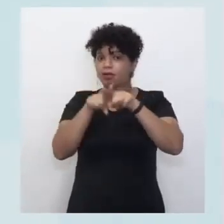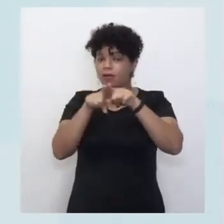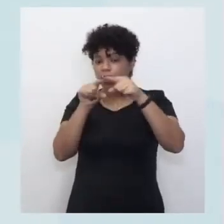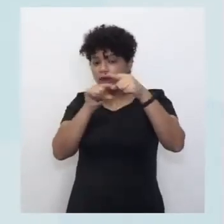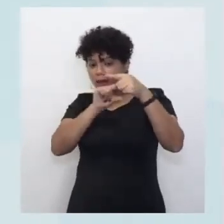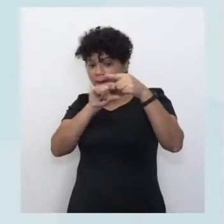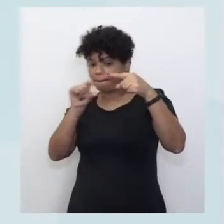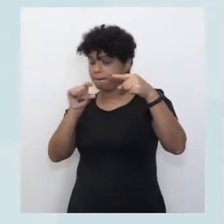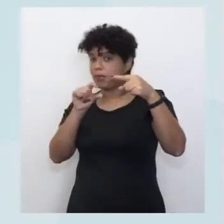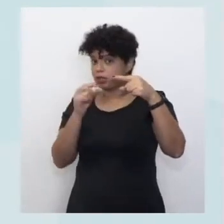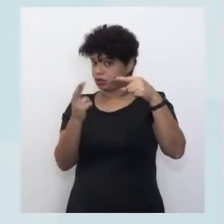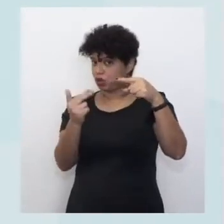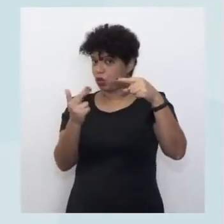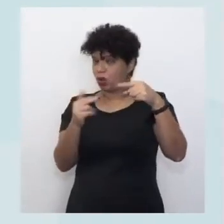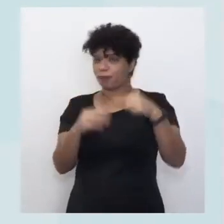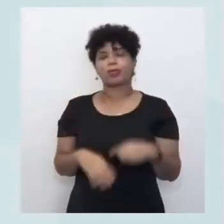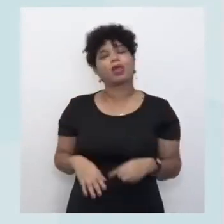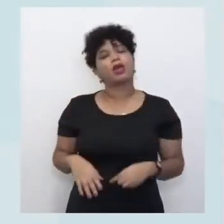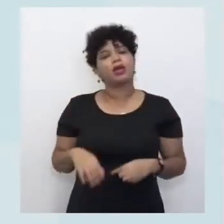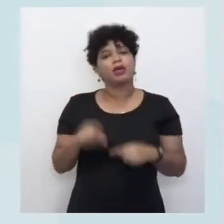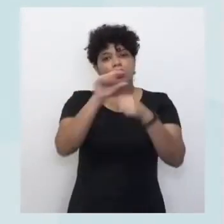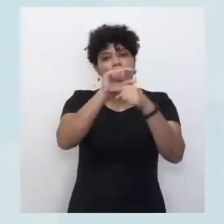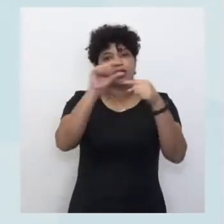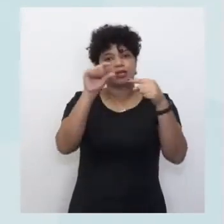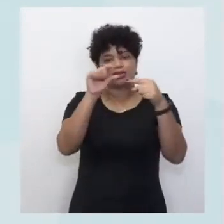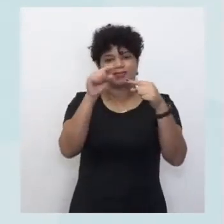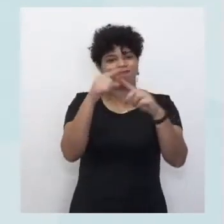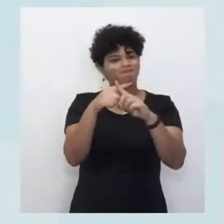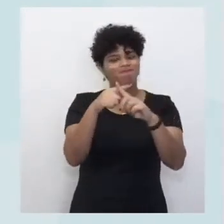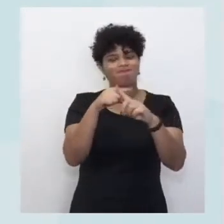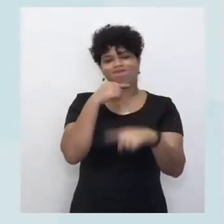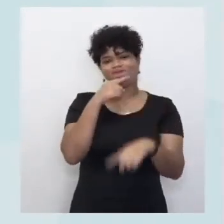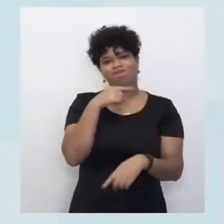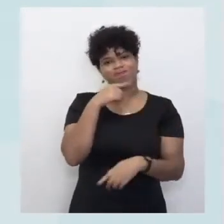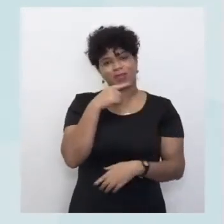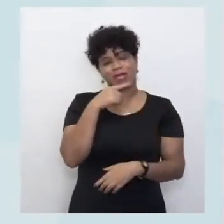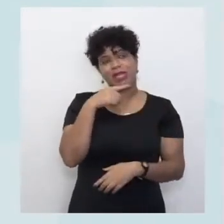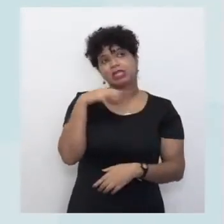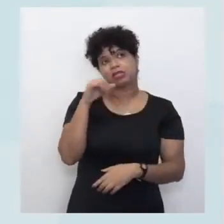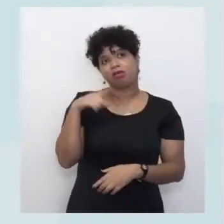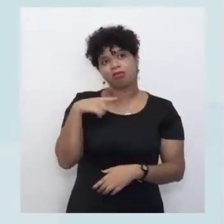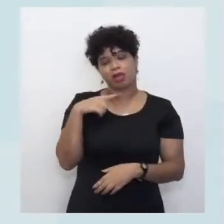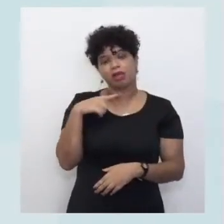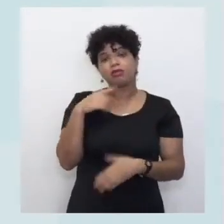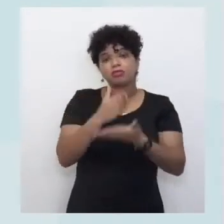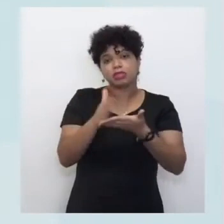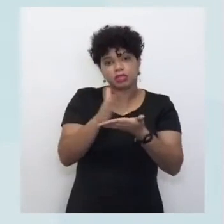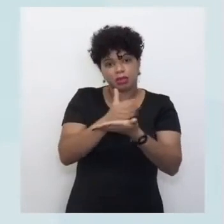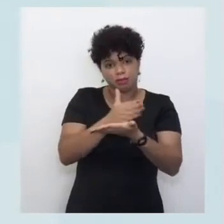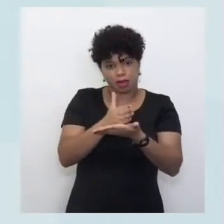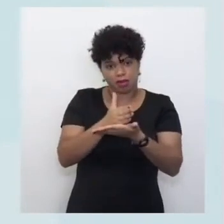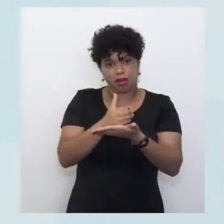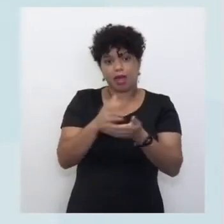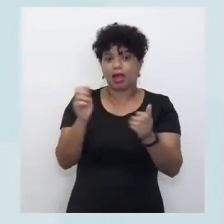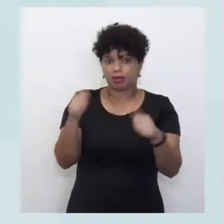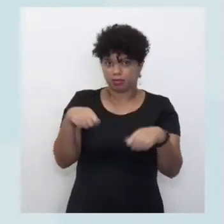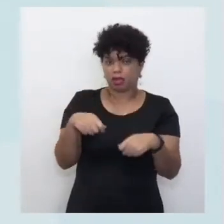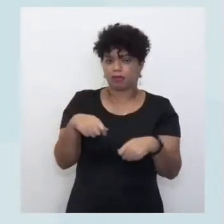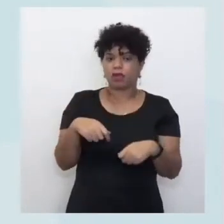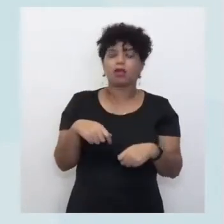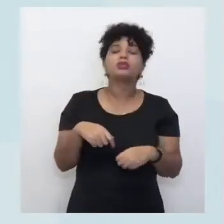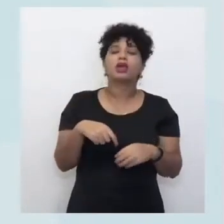em cima eu não consigo multiplicar, a não ser que eu aplicasse a distributiva. Então, eu vou ficar com